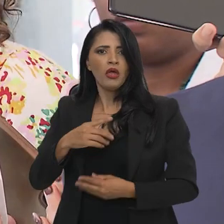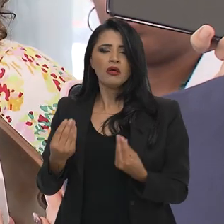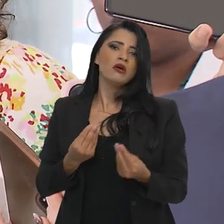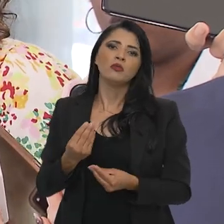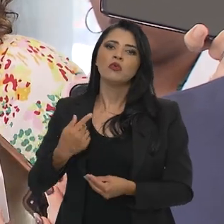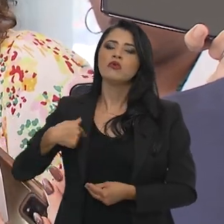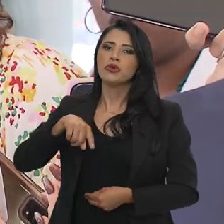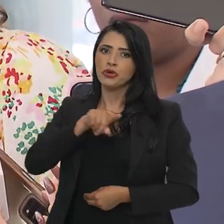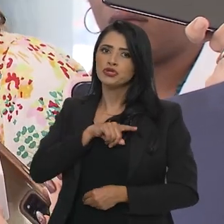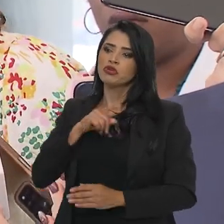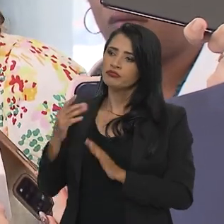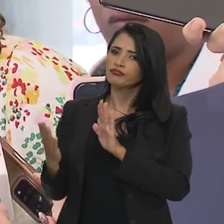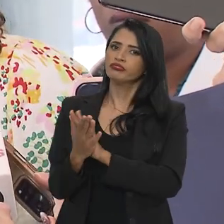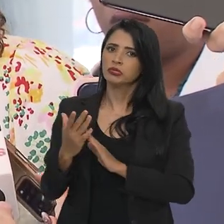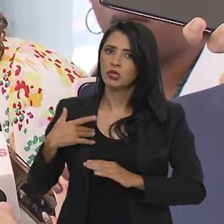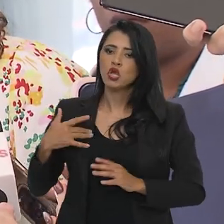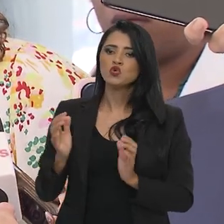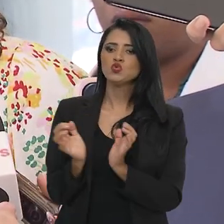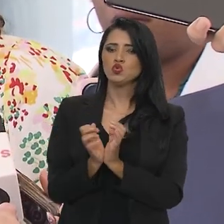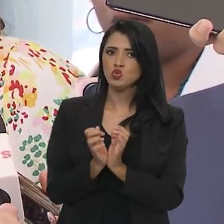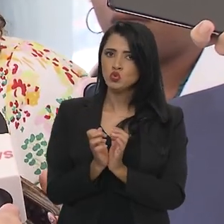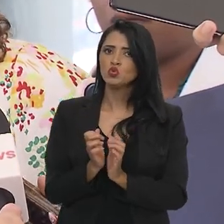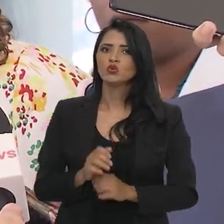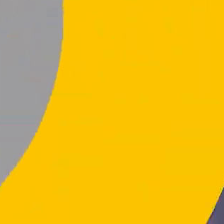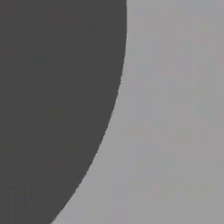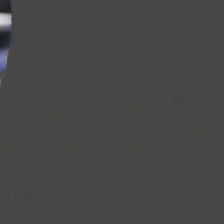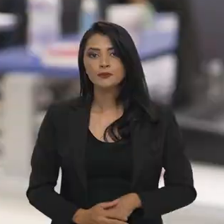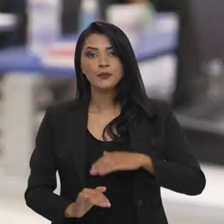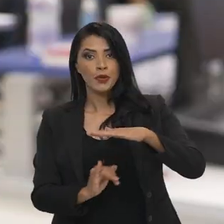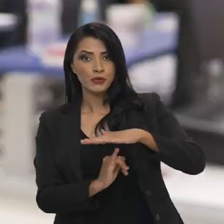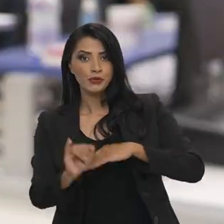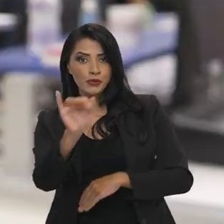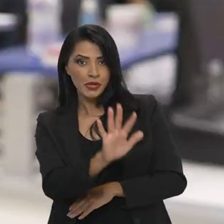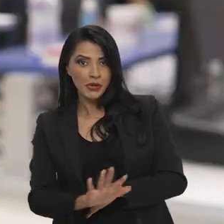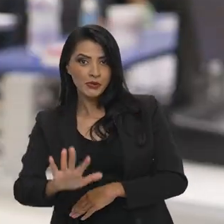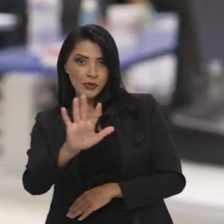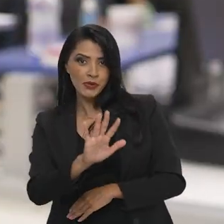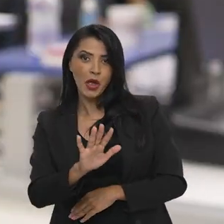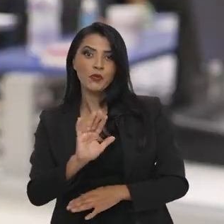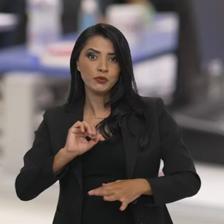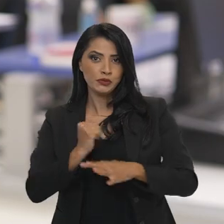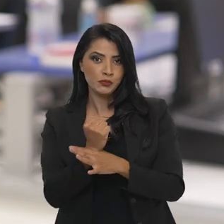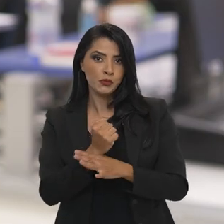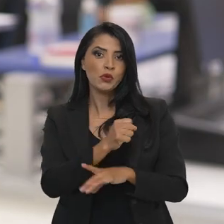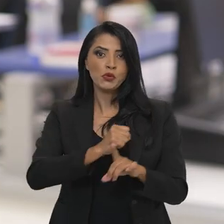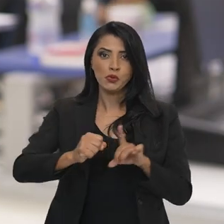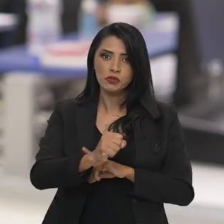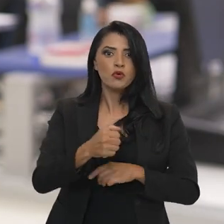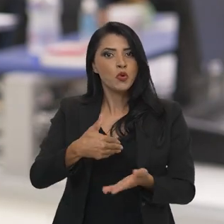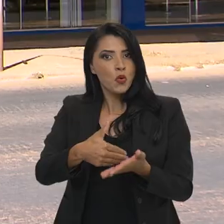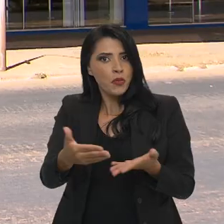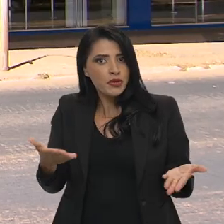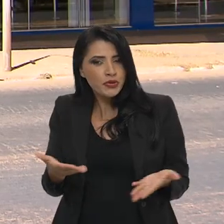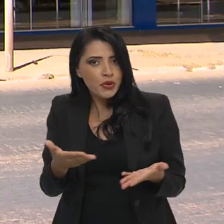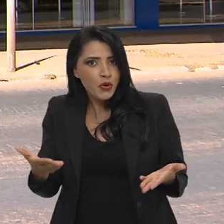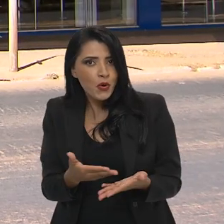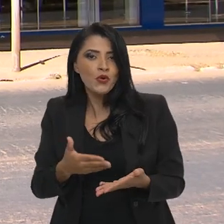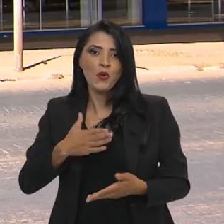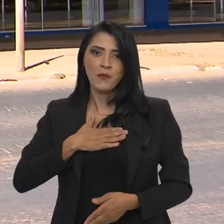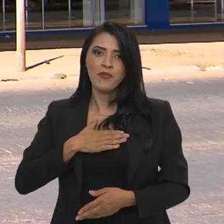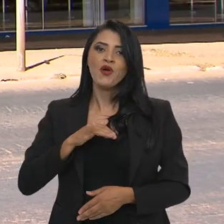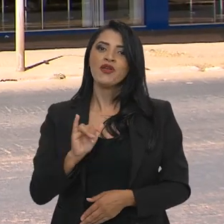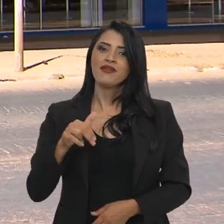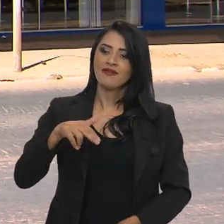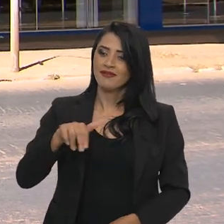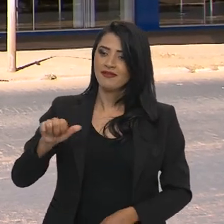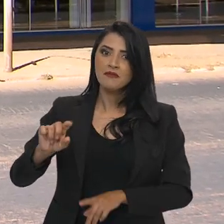próprio racismo. E a gente está aqui para enfrentar isso em conjunto. Instituto Nacional do Seguro Social. Começa a